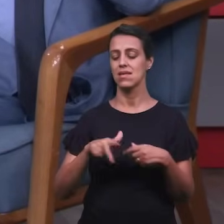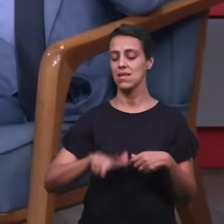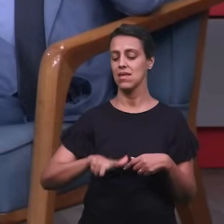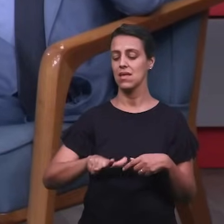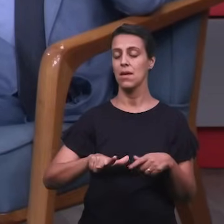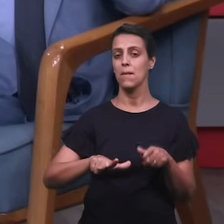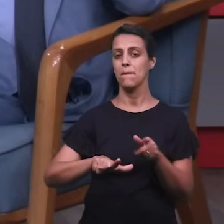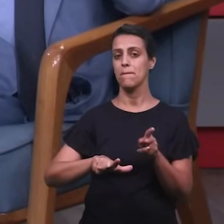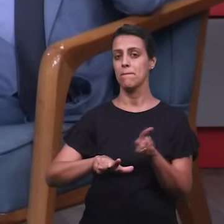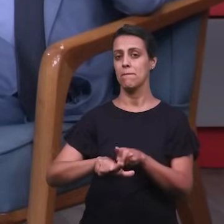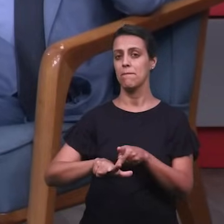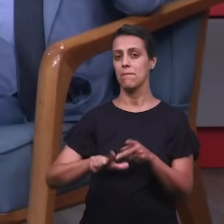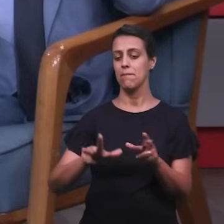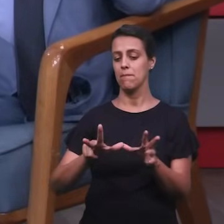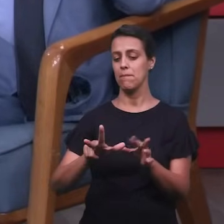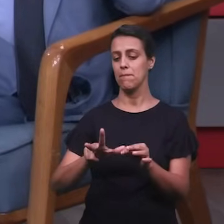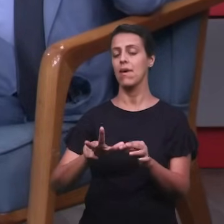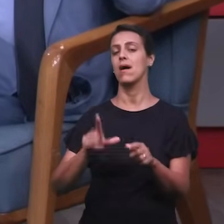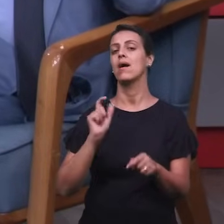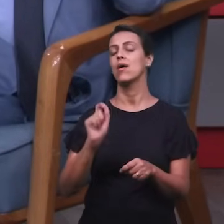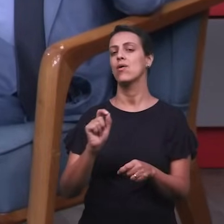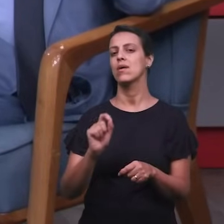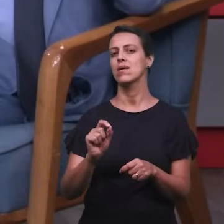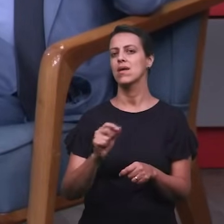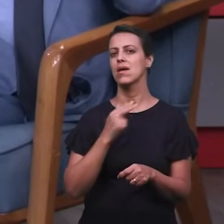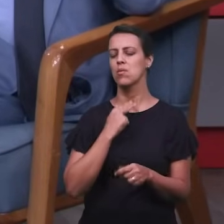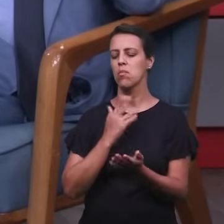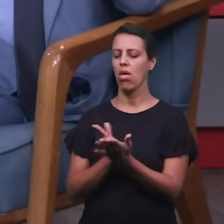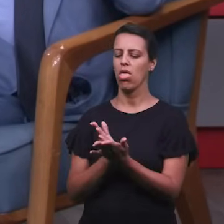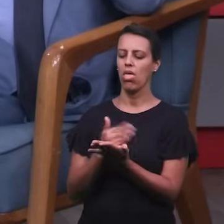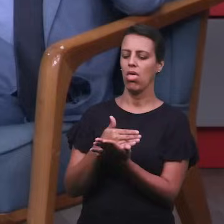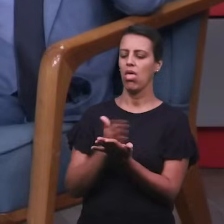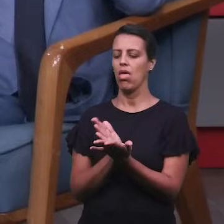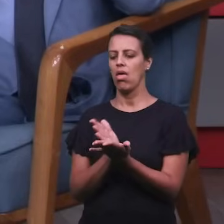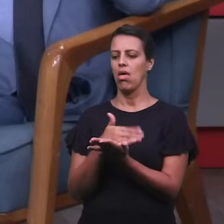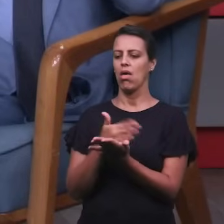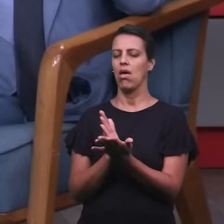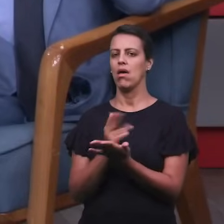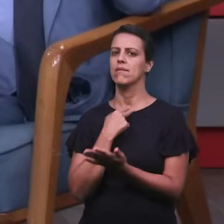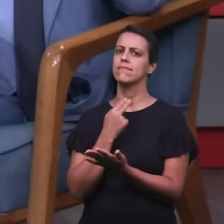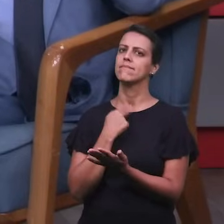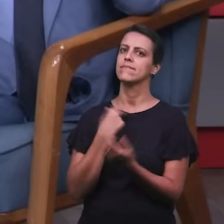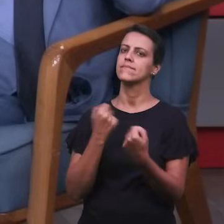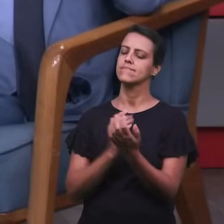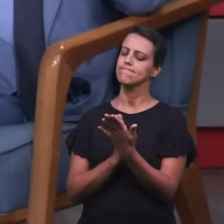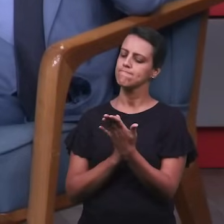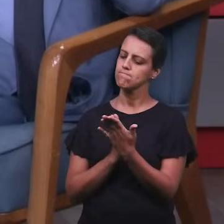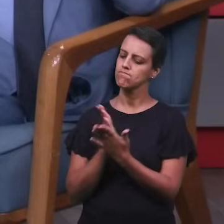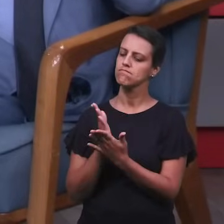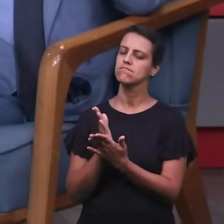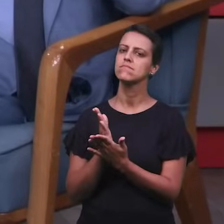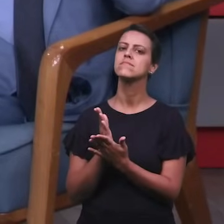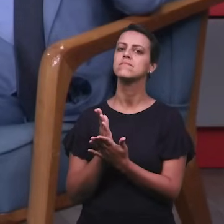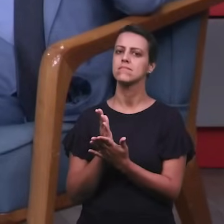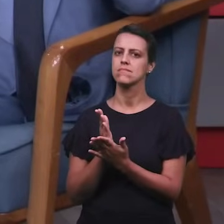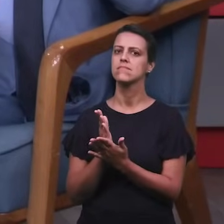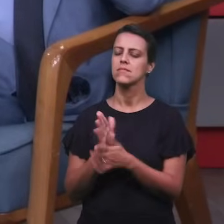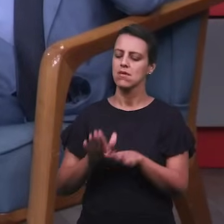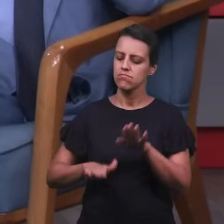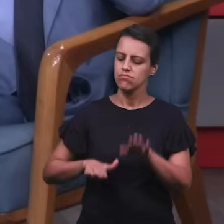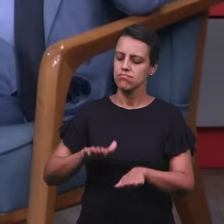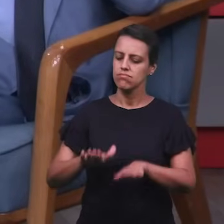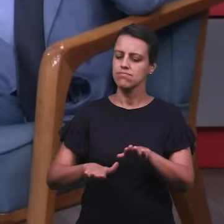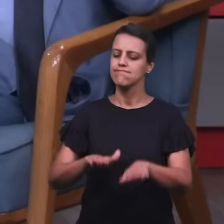E a marca do dedo do pé, por quê? Porque o caminhar não pode vacilar, não pode... É o dedo que dá